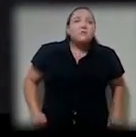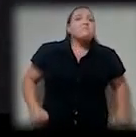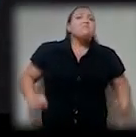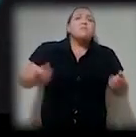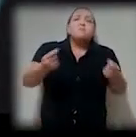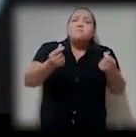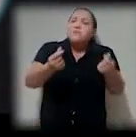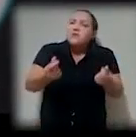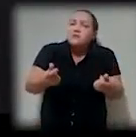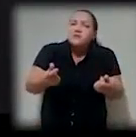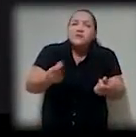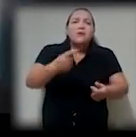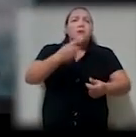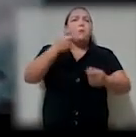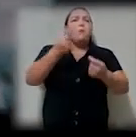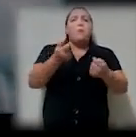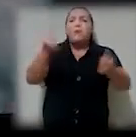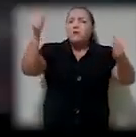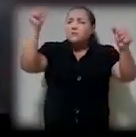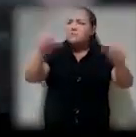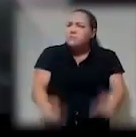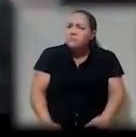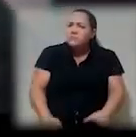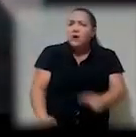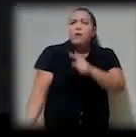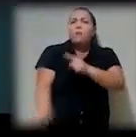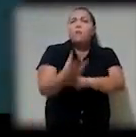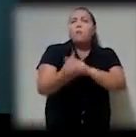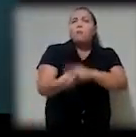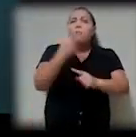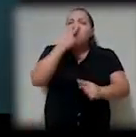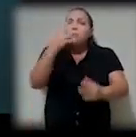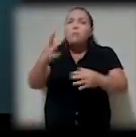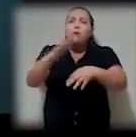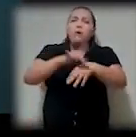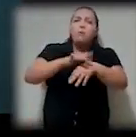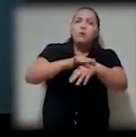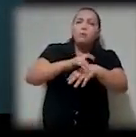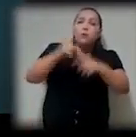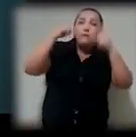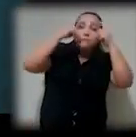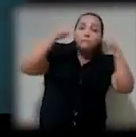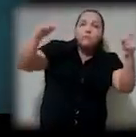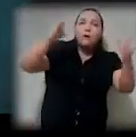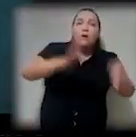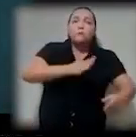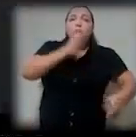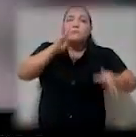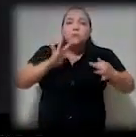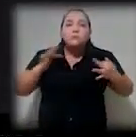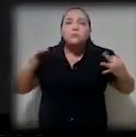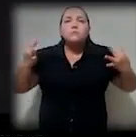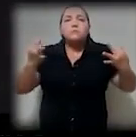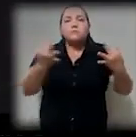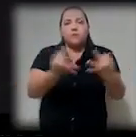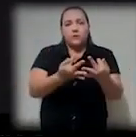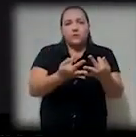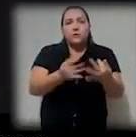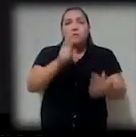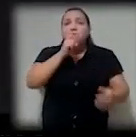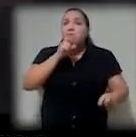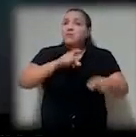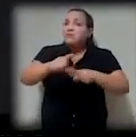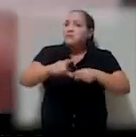à beira de um abismo. A corrupção é uma chaga. A violência assusta as nossas famílias. E o desemprego